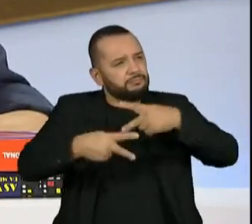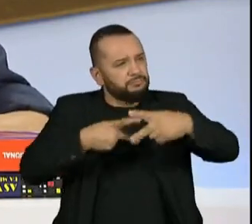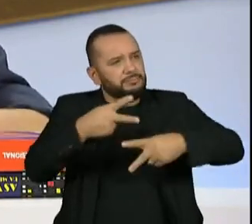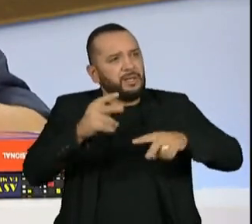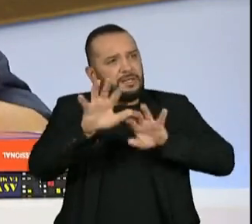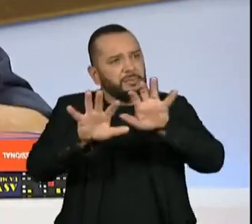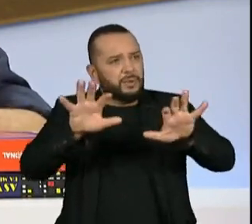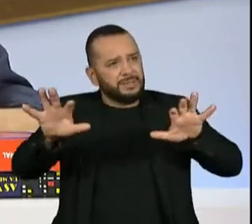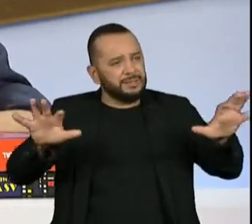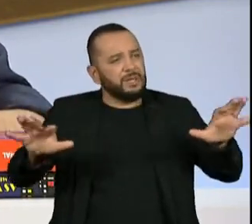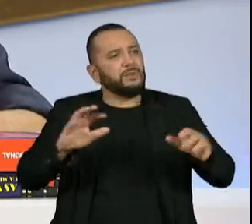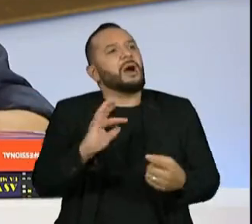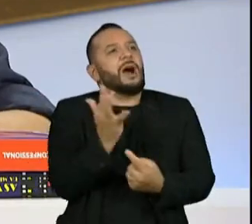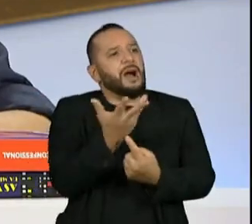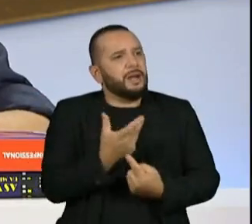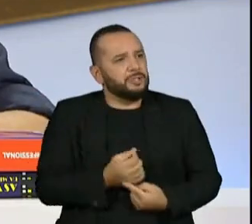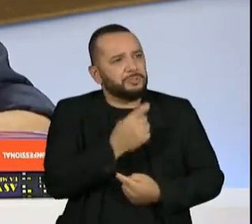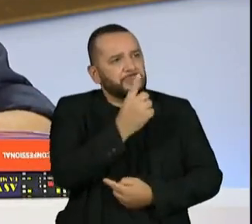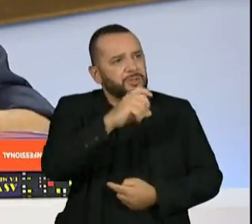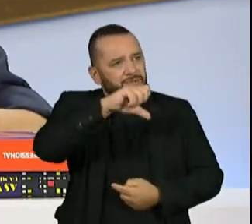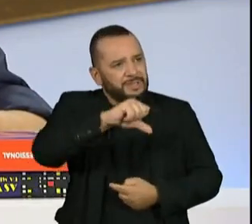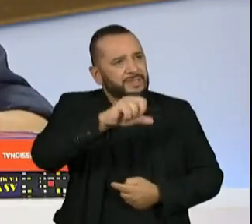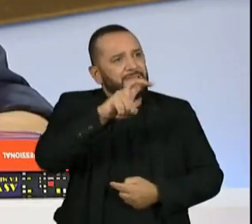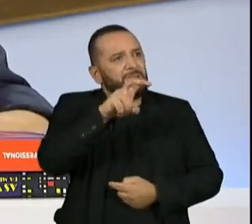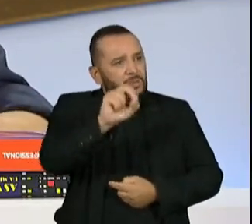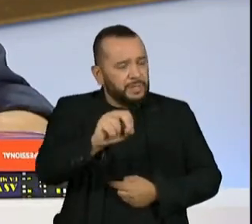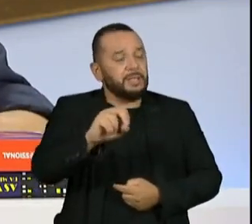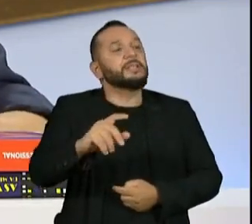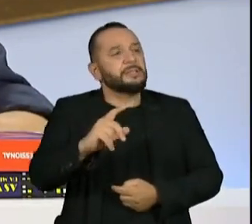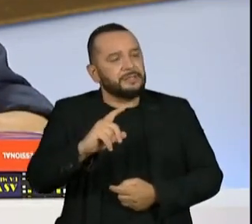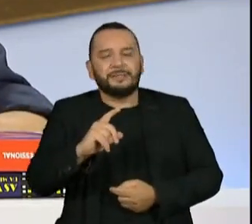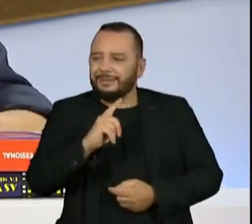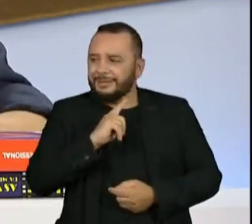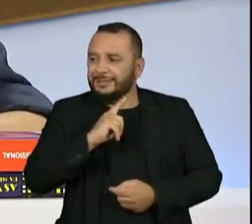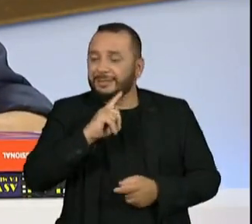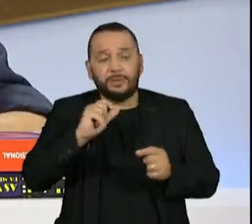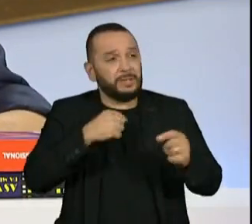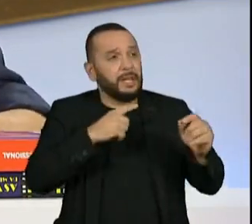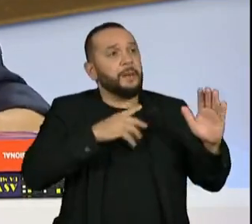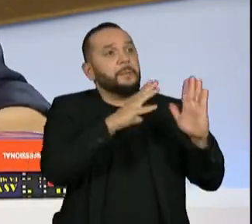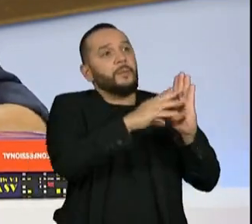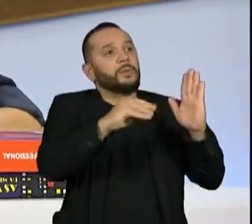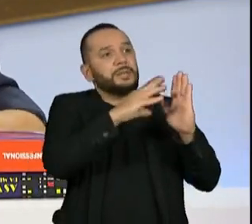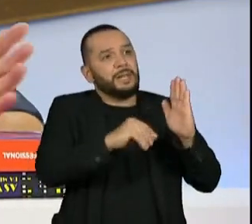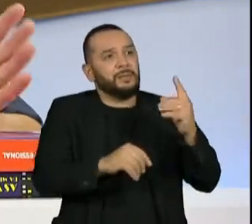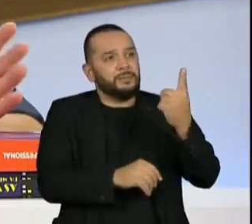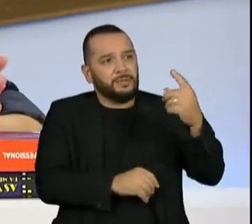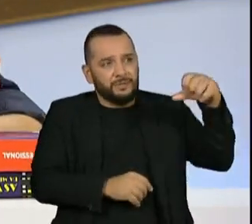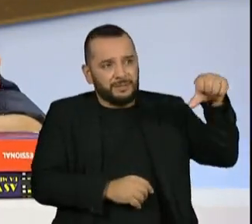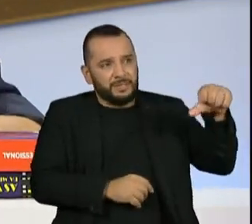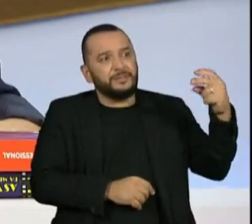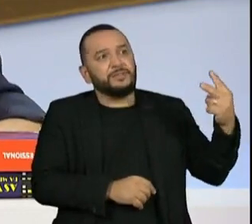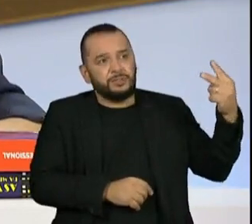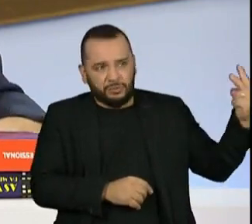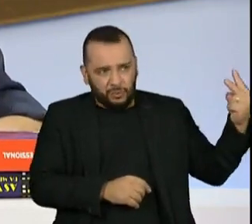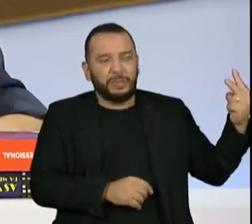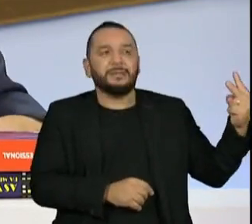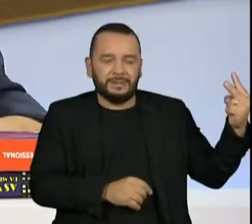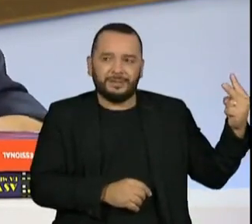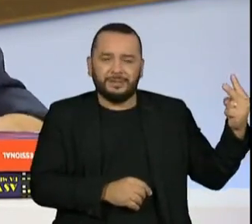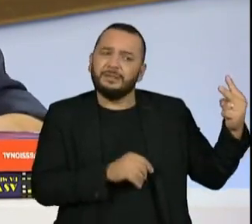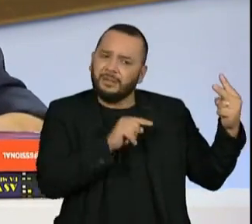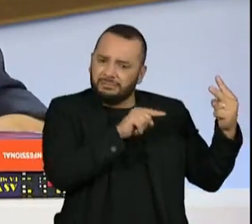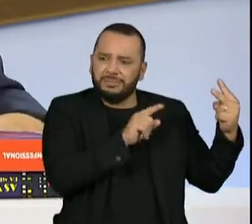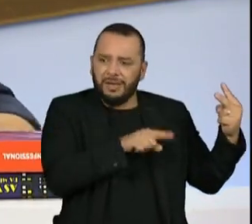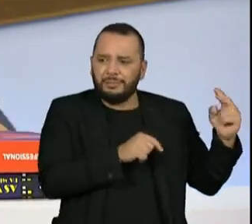anos 50, já tinham a Semana de 22 como uma das suas referências estéticas e, portanto, havia um reconhecimento. E